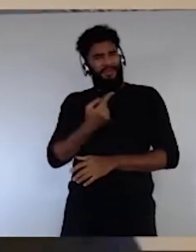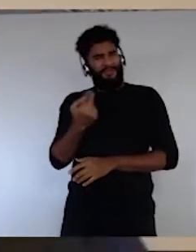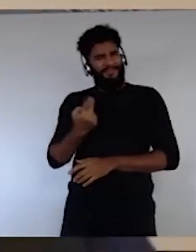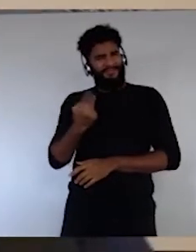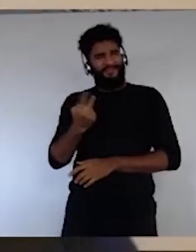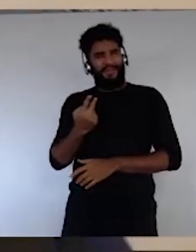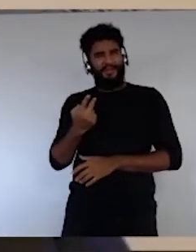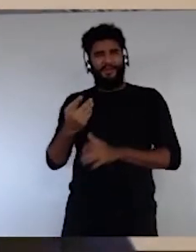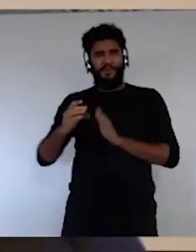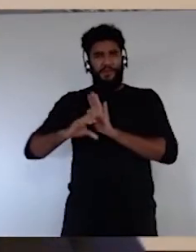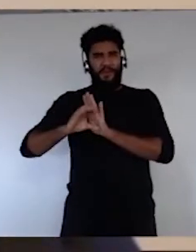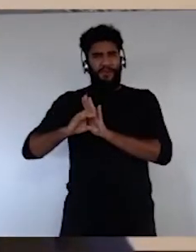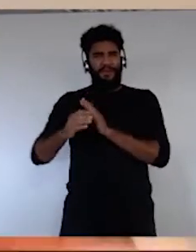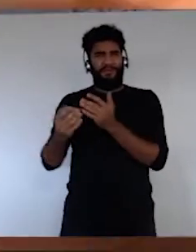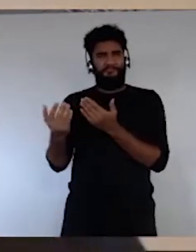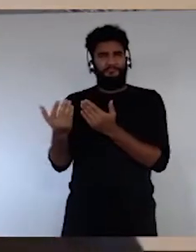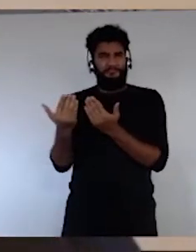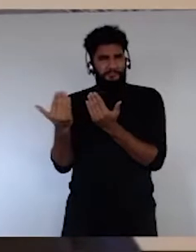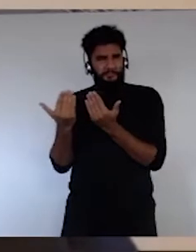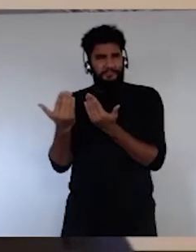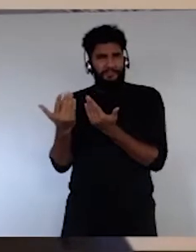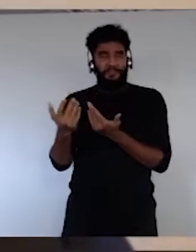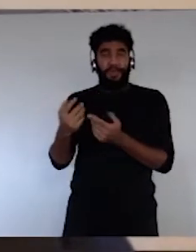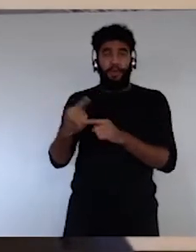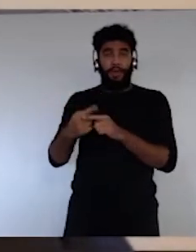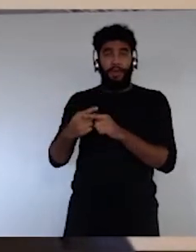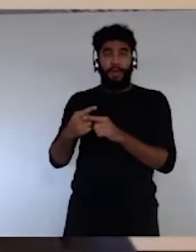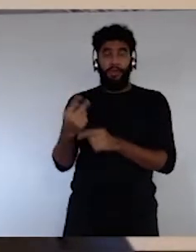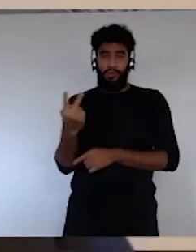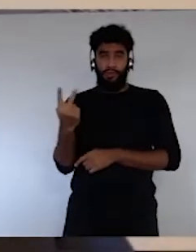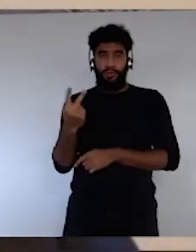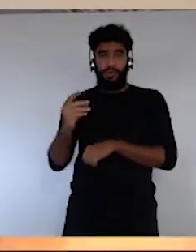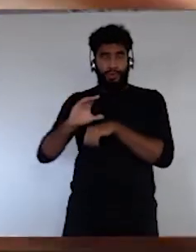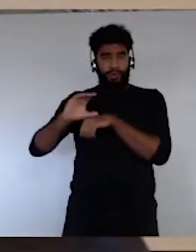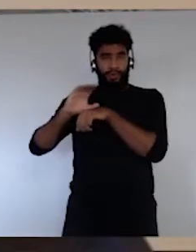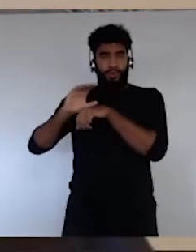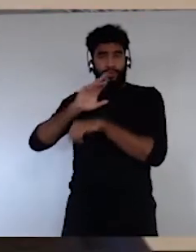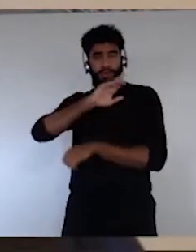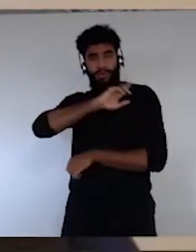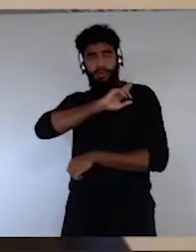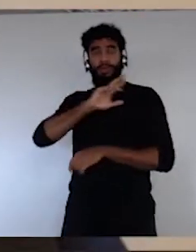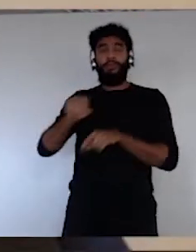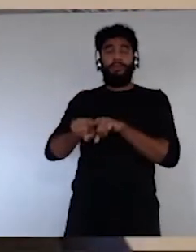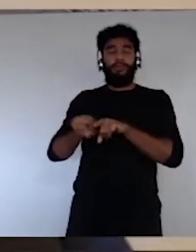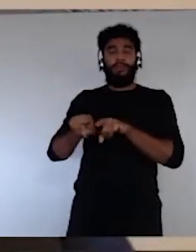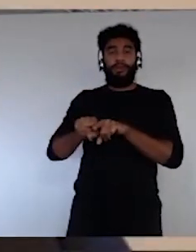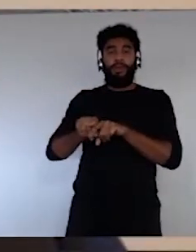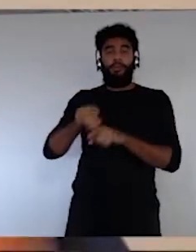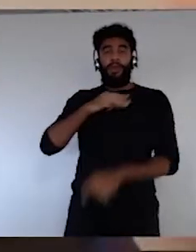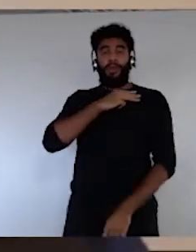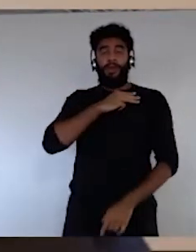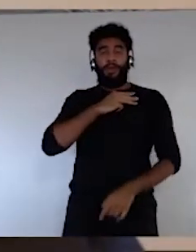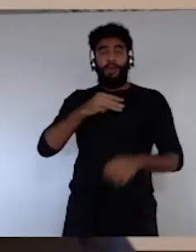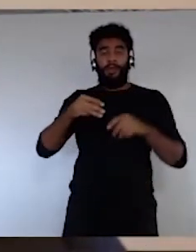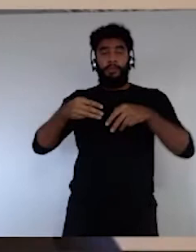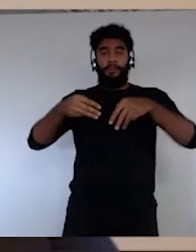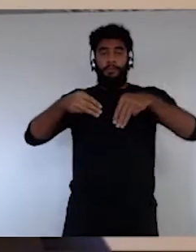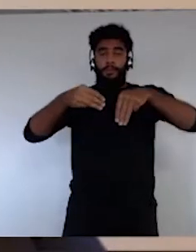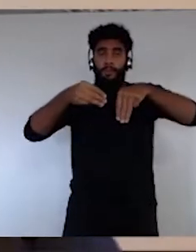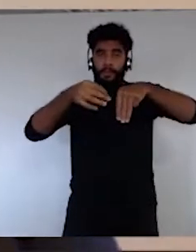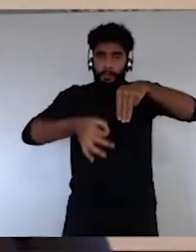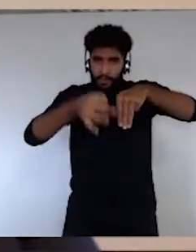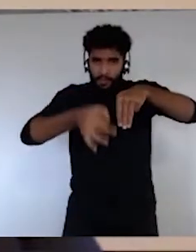nós dois fomos conselheiros seccionais, fomos conselheiros federais, fomos ministros do Tribunal Superior Eleitoral, fomos membros do